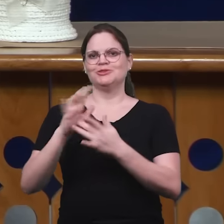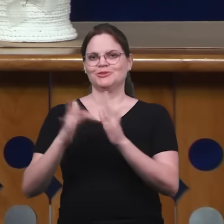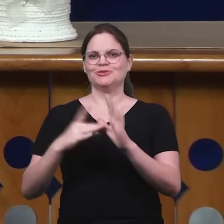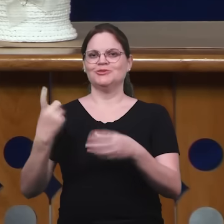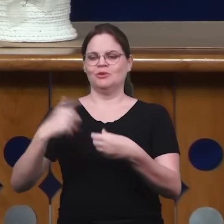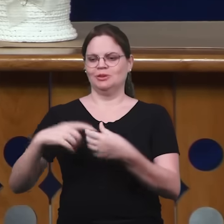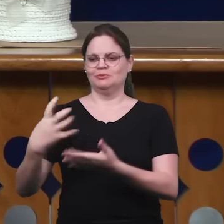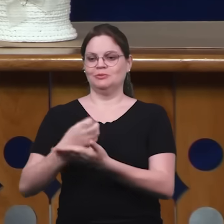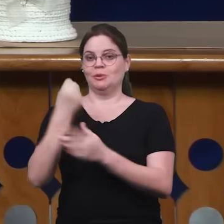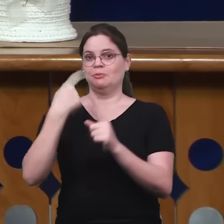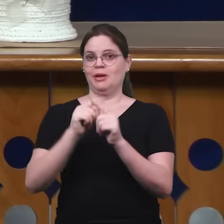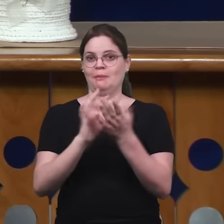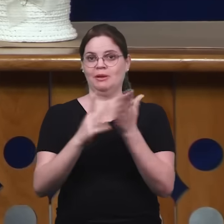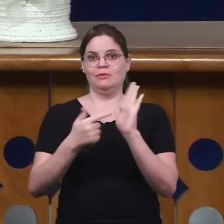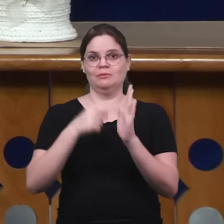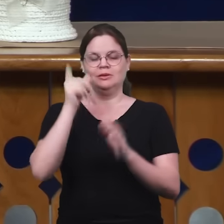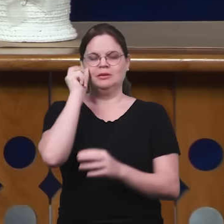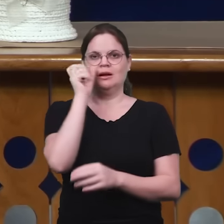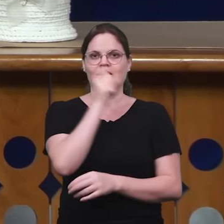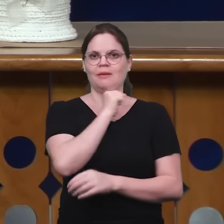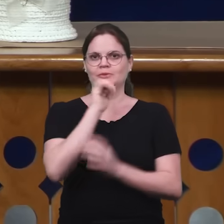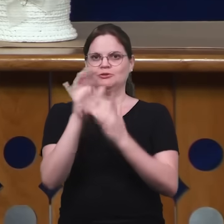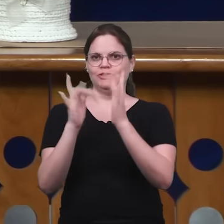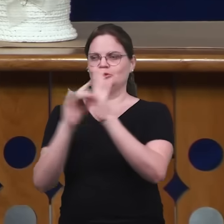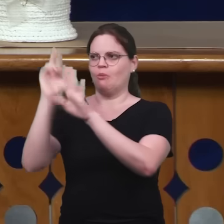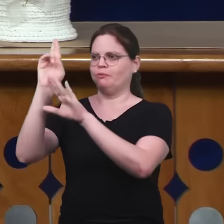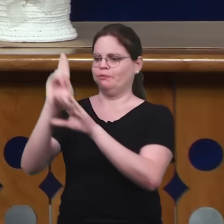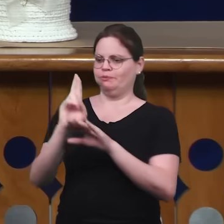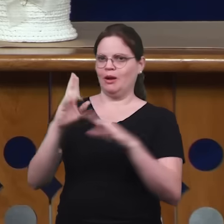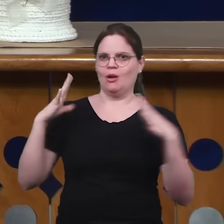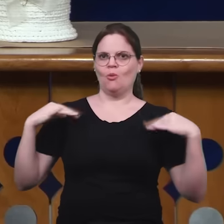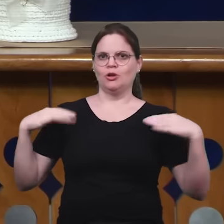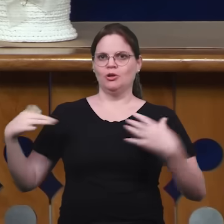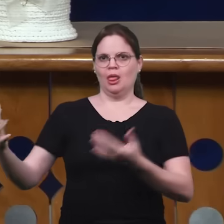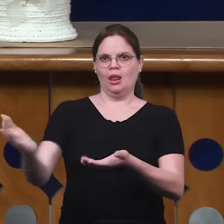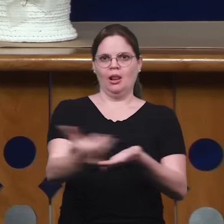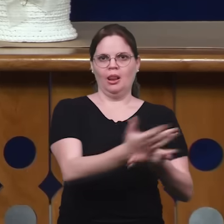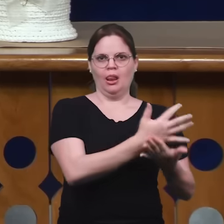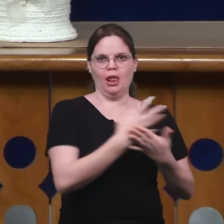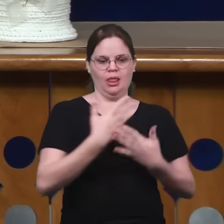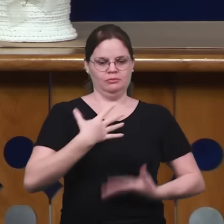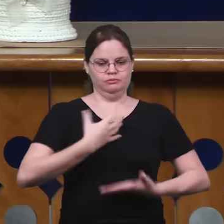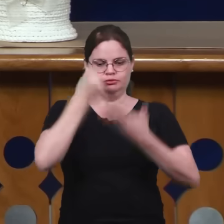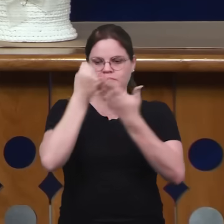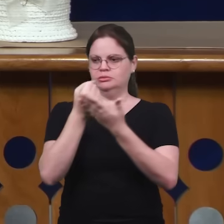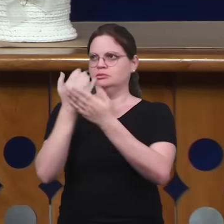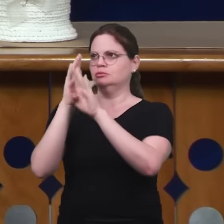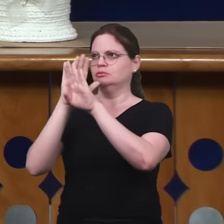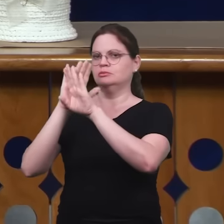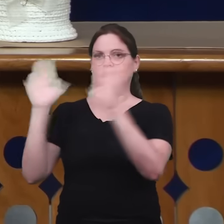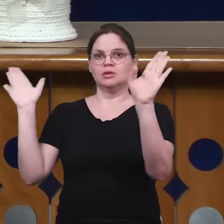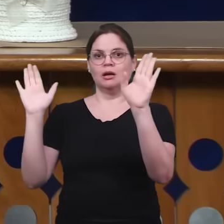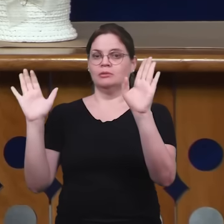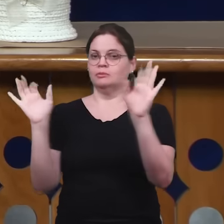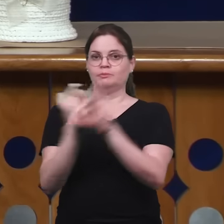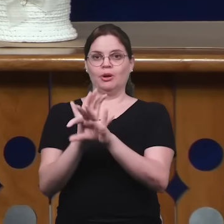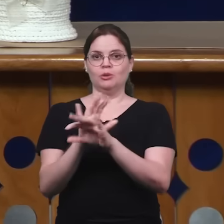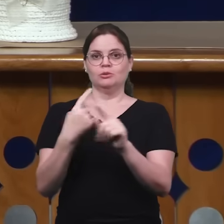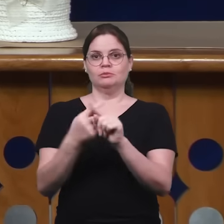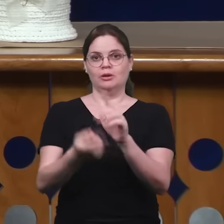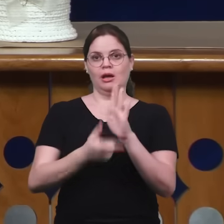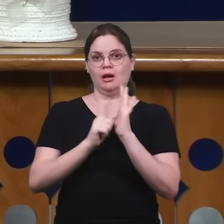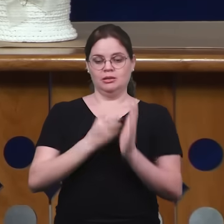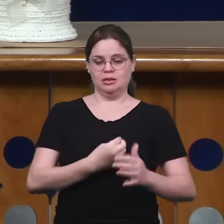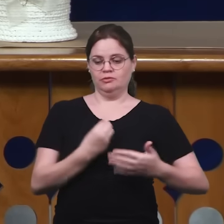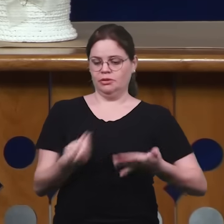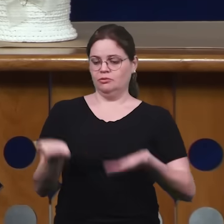no abrir e fechar de olhos, Jesus virá em glória com os anjos e vai recolher nos 4 cantos da terra aqueles que entregaram a sua vida a